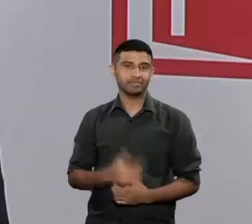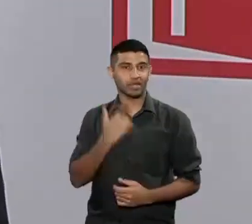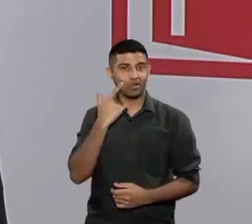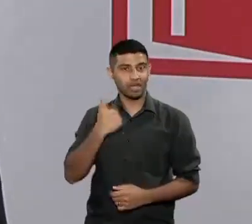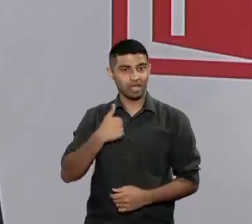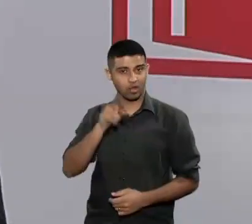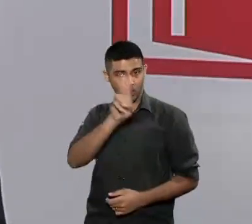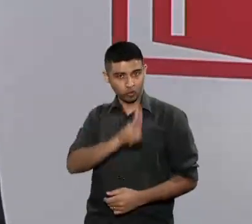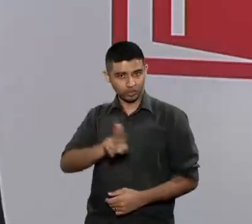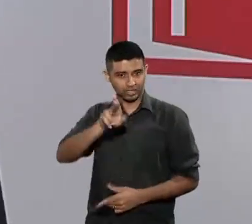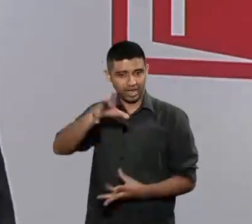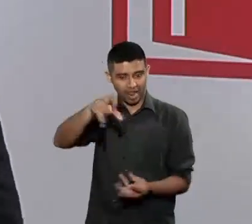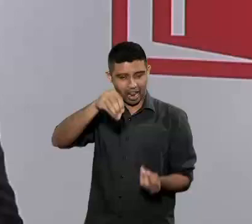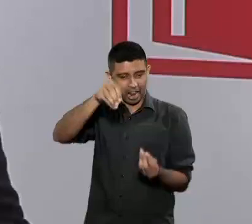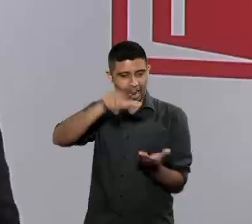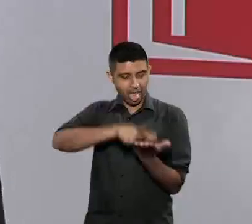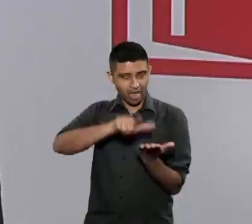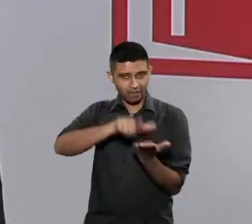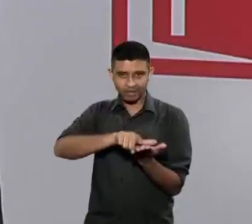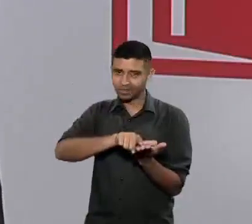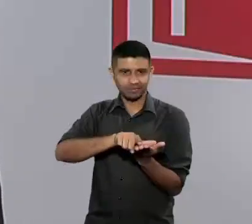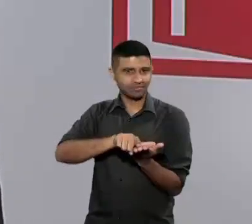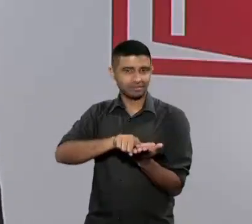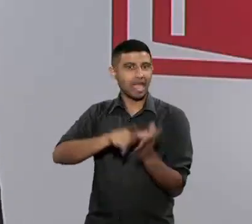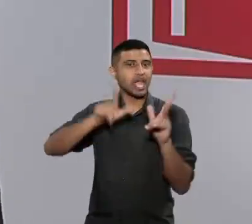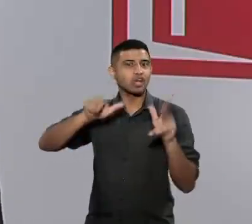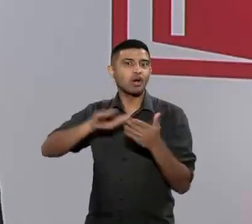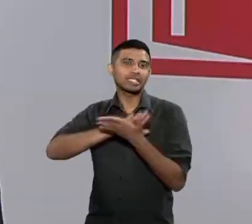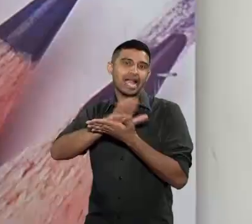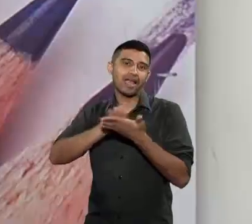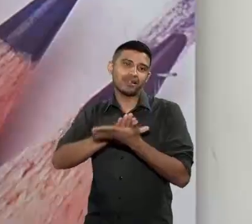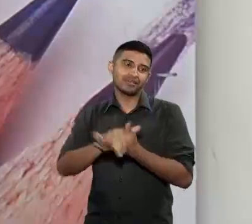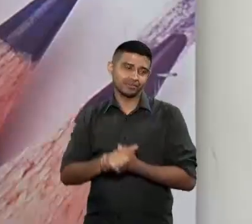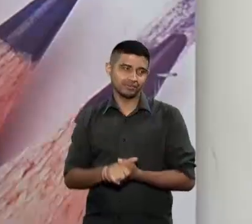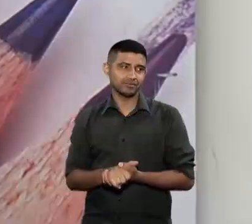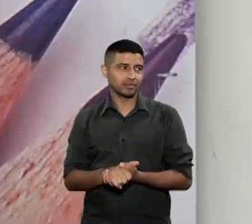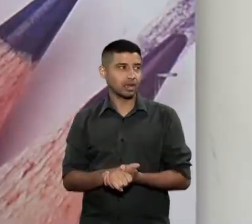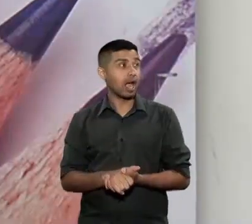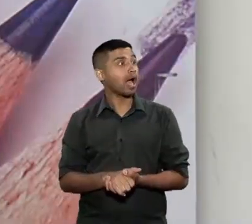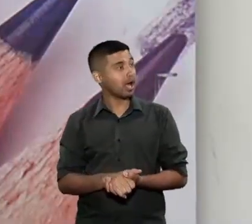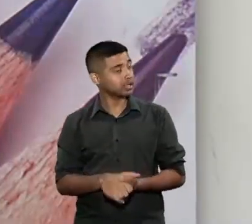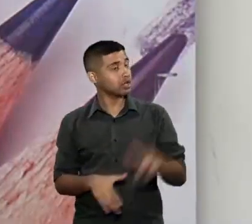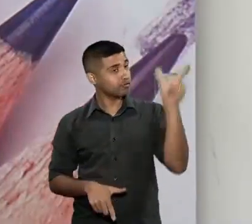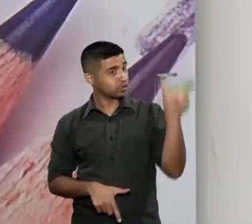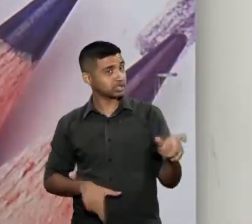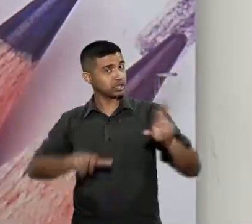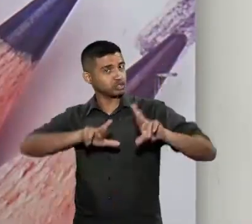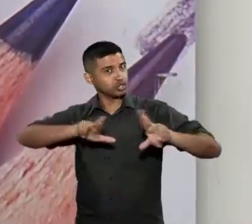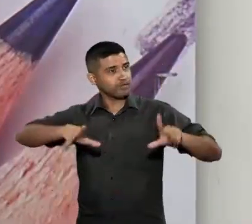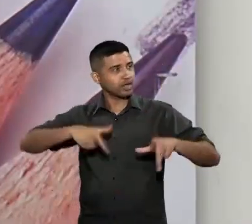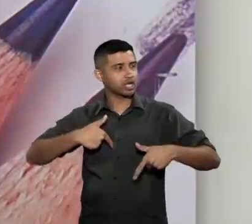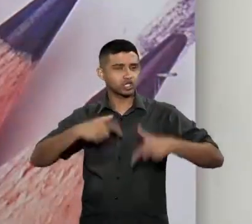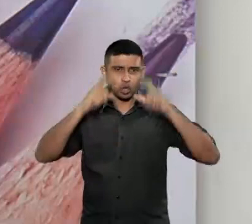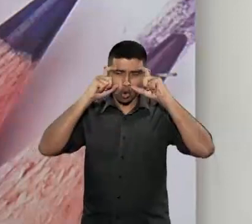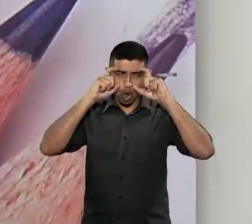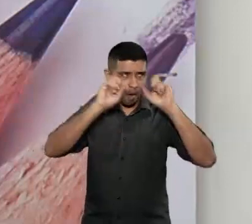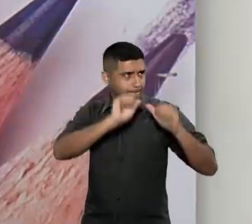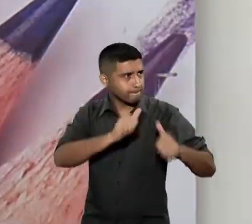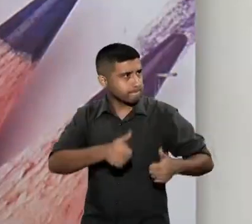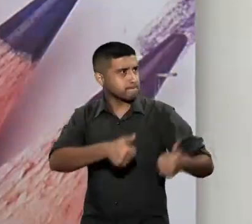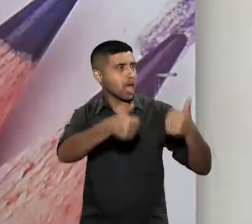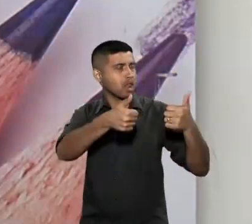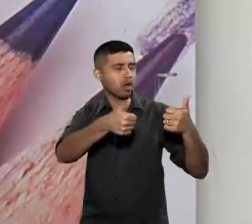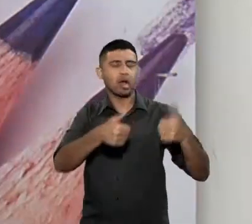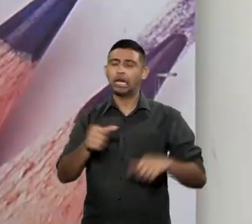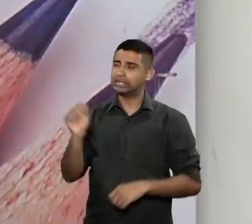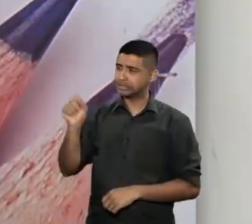caso, usar a lâmina era a mesma coisa que nada. Nossa, então tem isso ainda. No seu caso, o óculos é muito mais melhor,